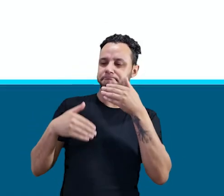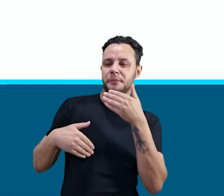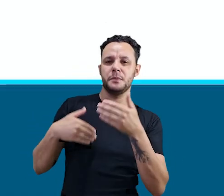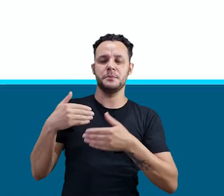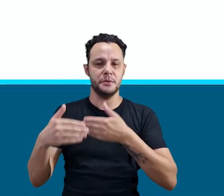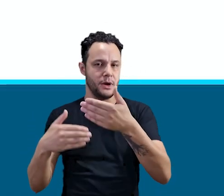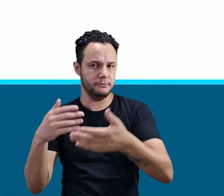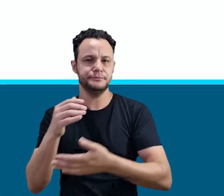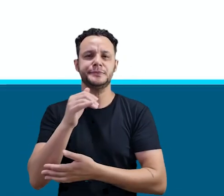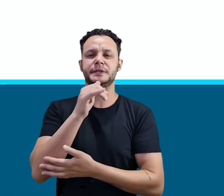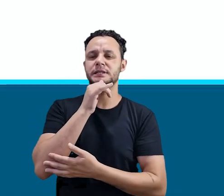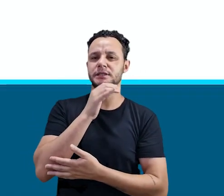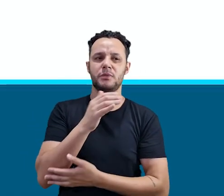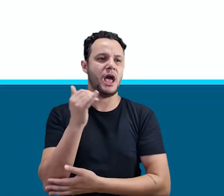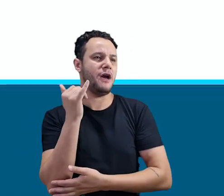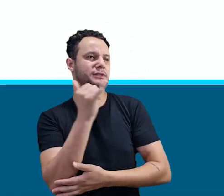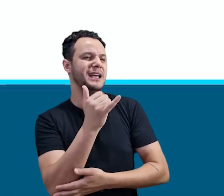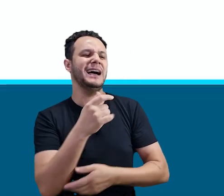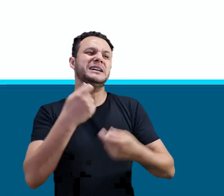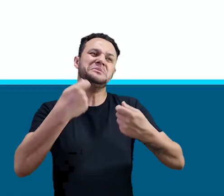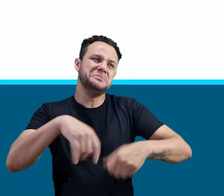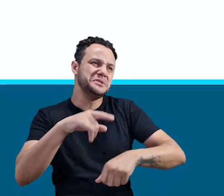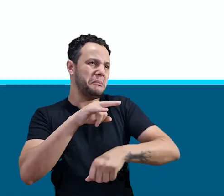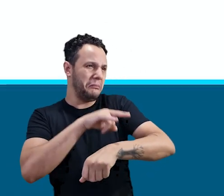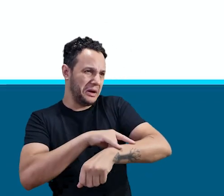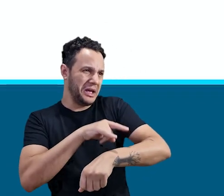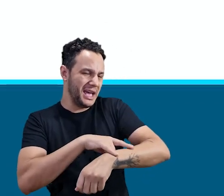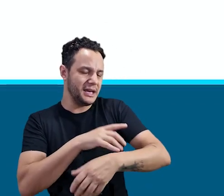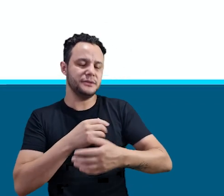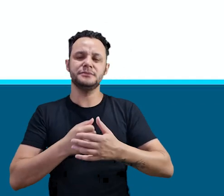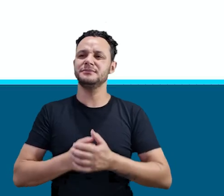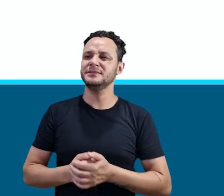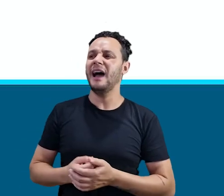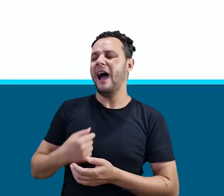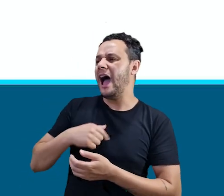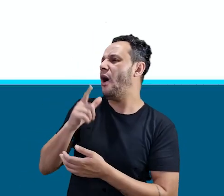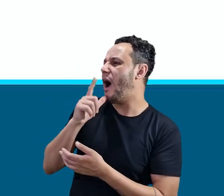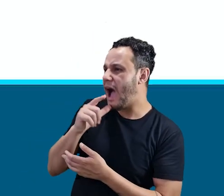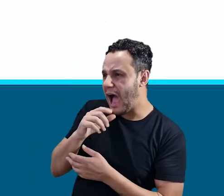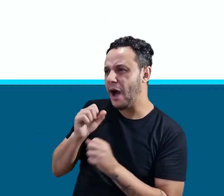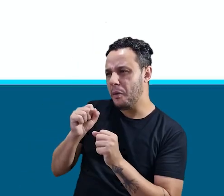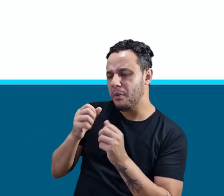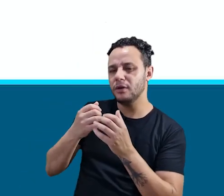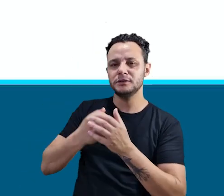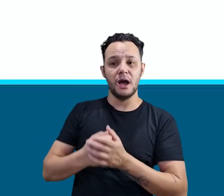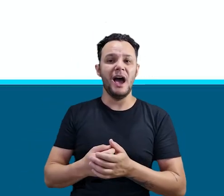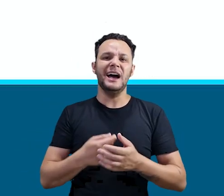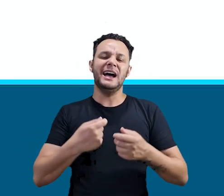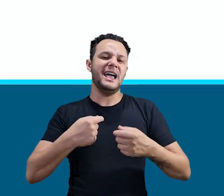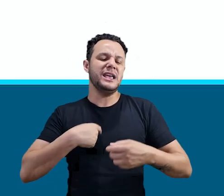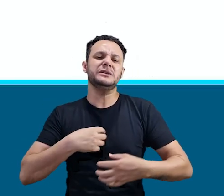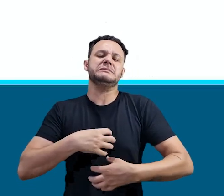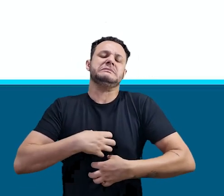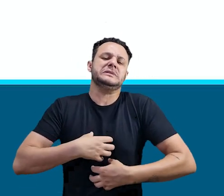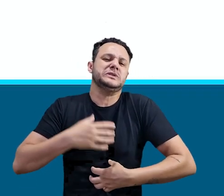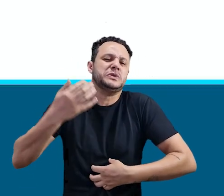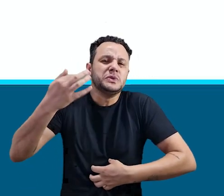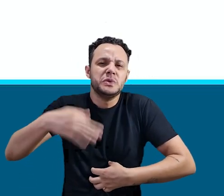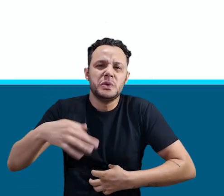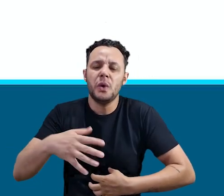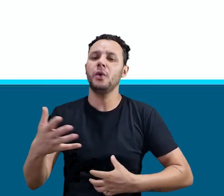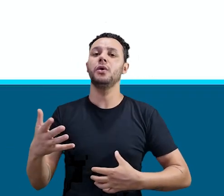que funcione para dizer as necessidades básicas. Eu preciso ir ao banheiro, eu estou com sede, eu